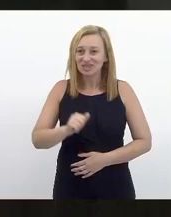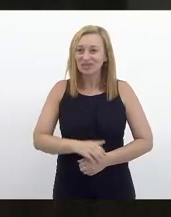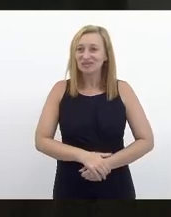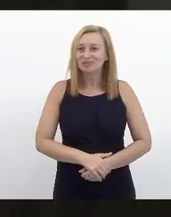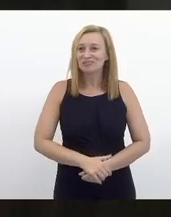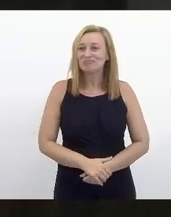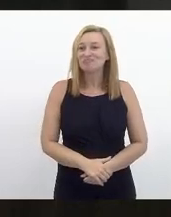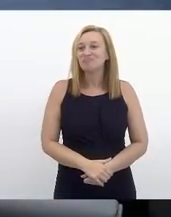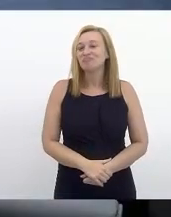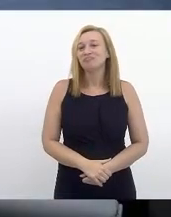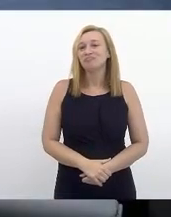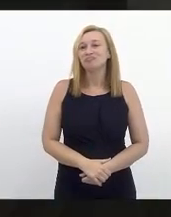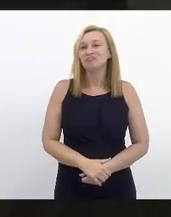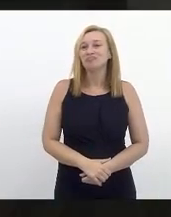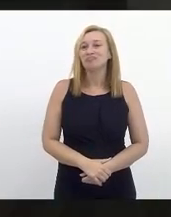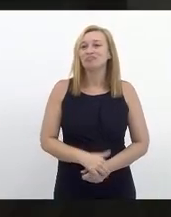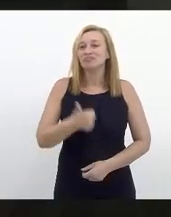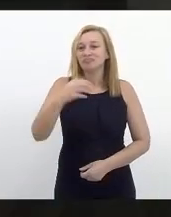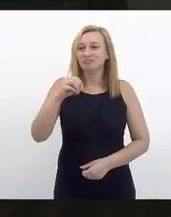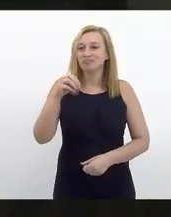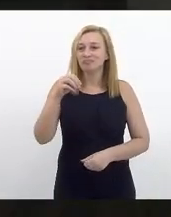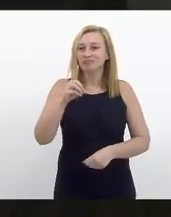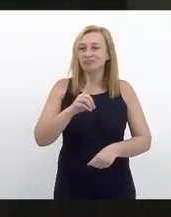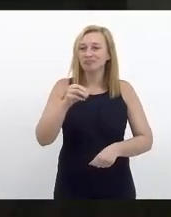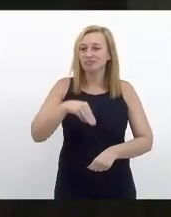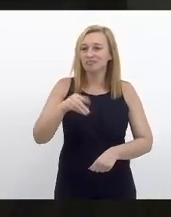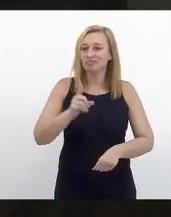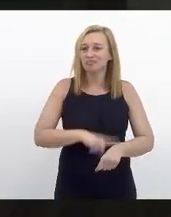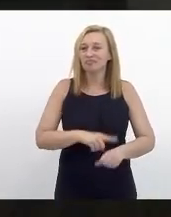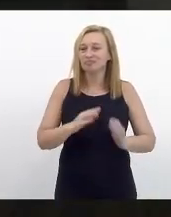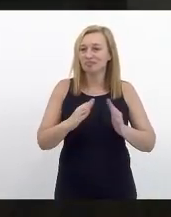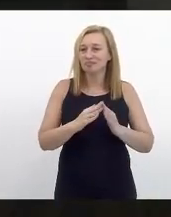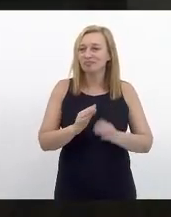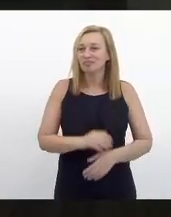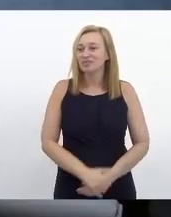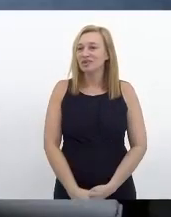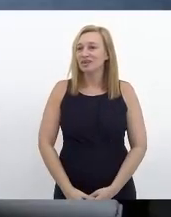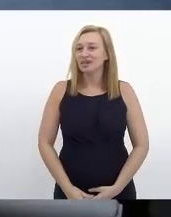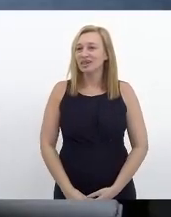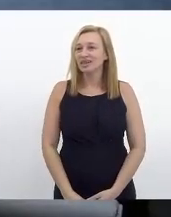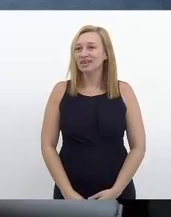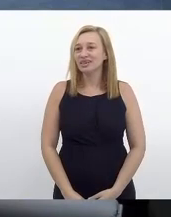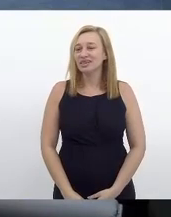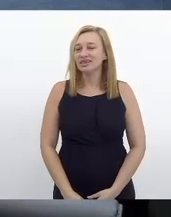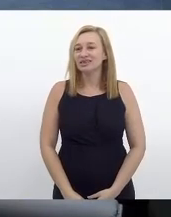Passos. Vossa Excelência dispõe de 10 minutos no tempo regimental.